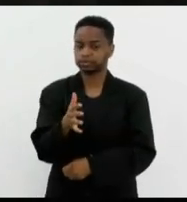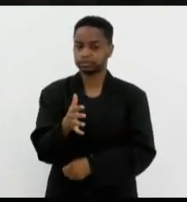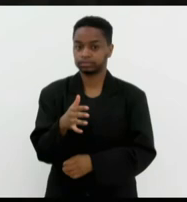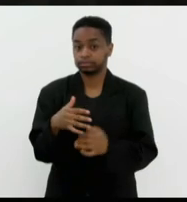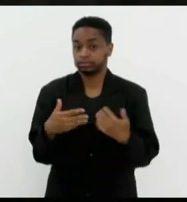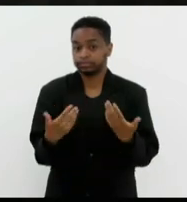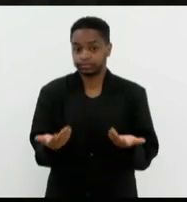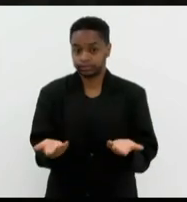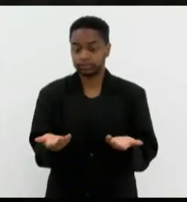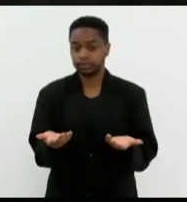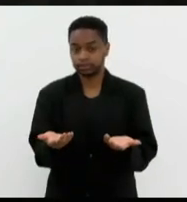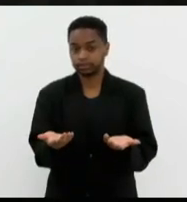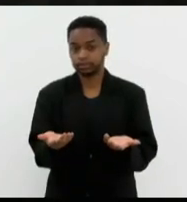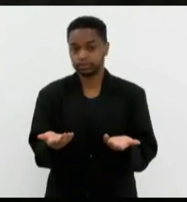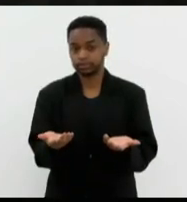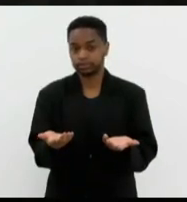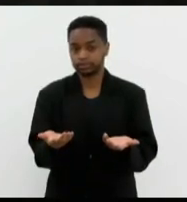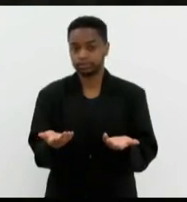Então,